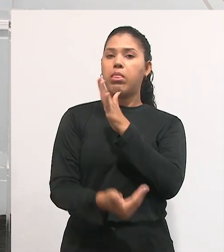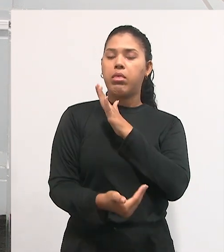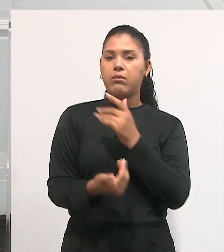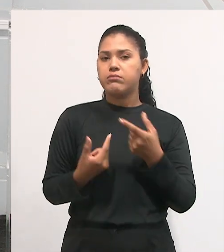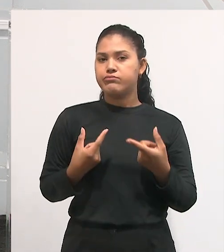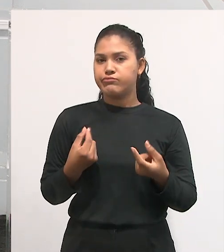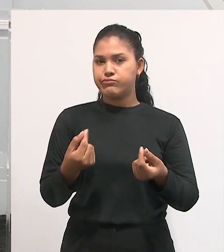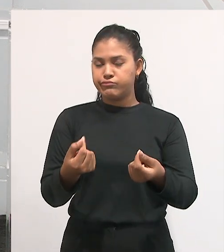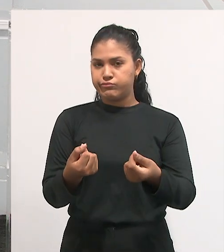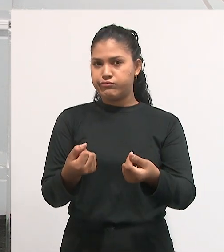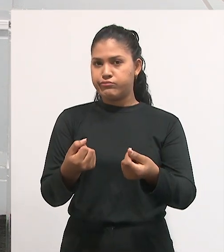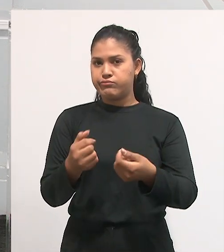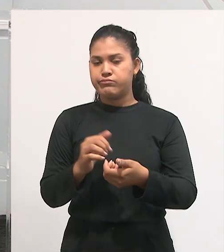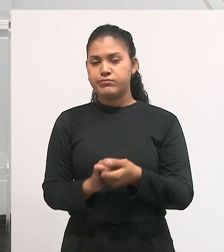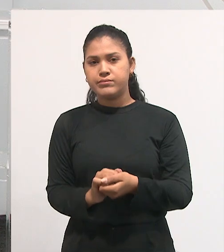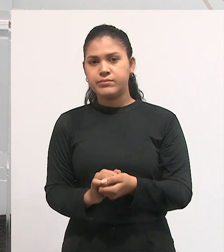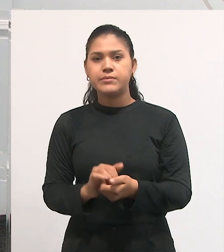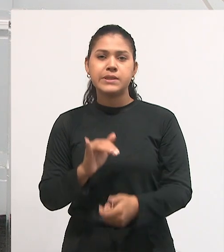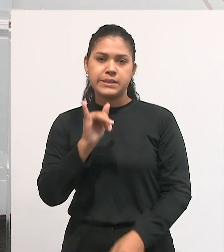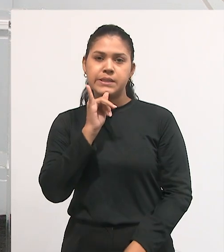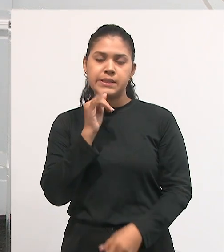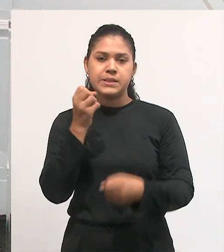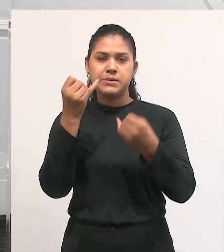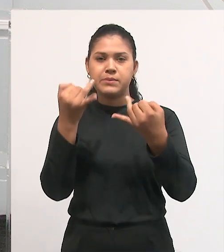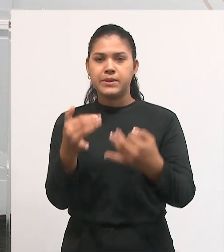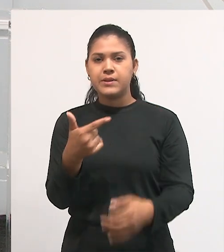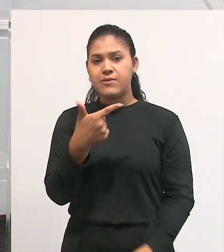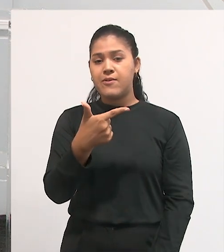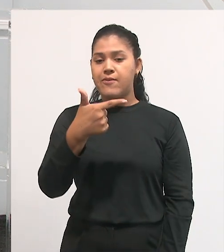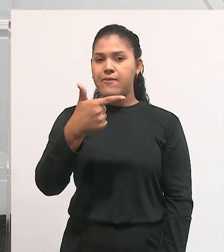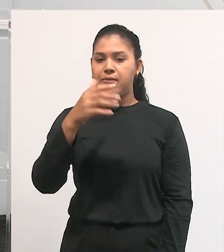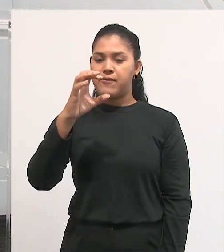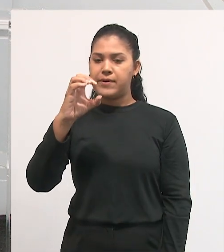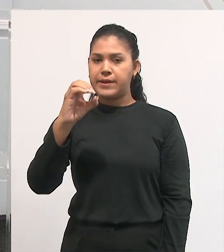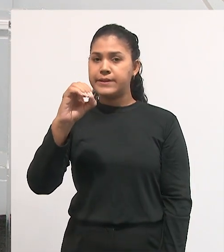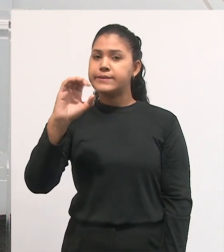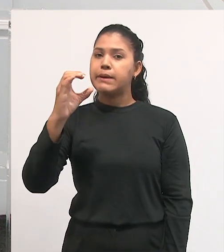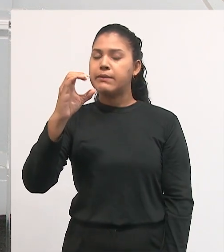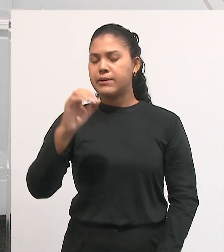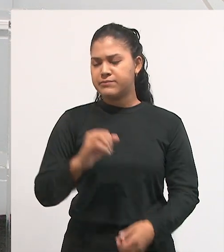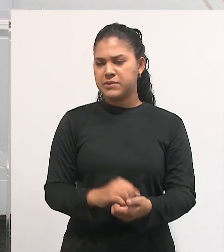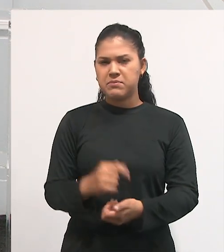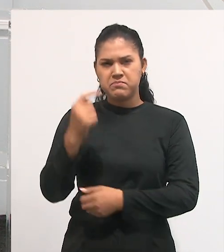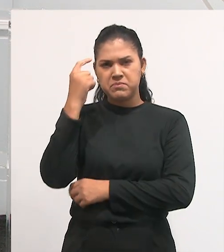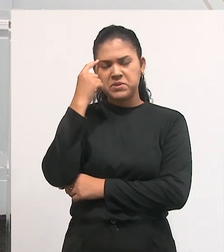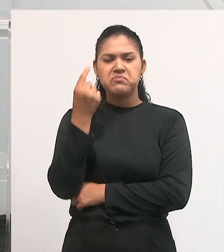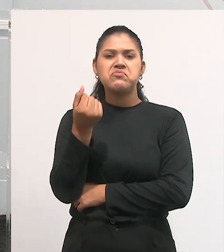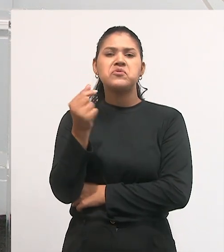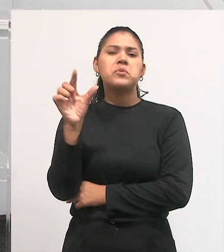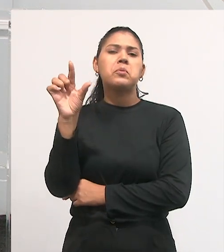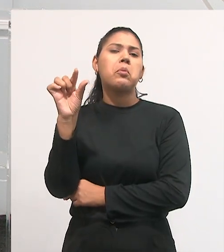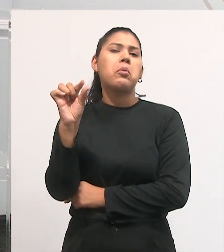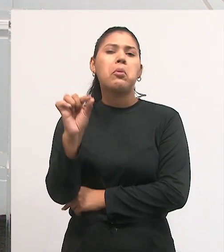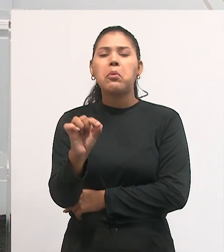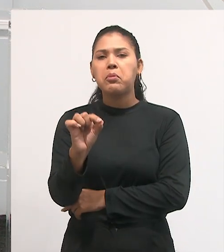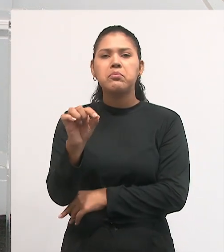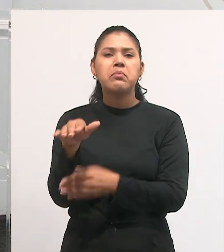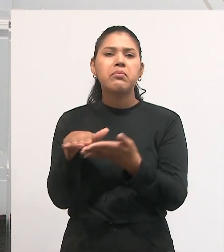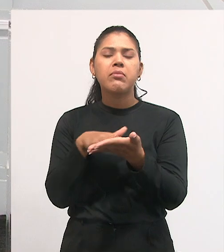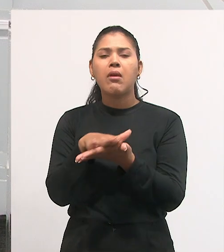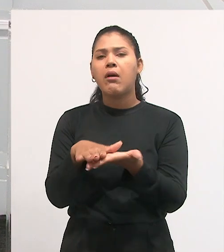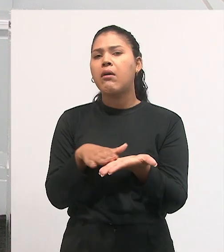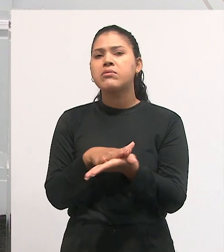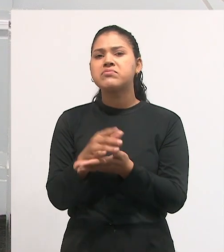para uma empresa, né? Até usei o exemplo dos 20 centavos, né? 20 centavos, ele de repente, você olha assim, olha, é um valor